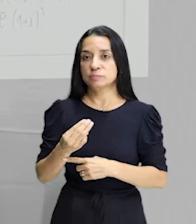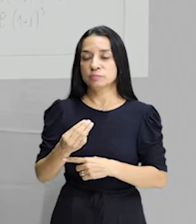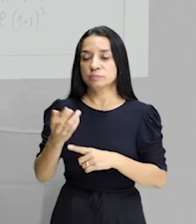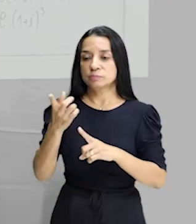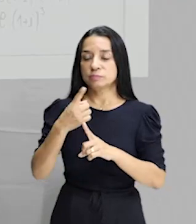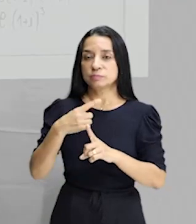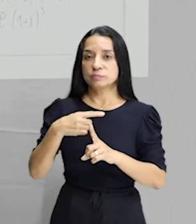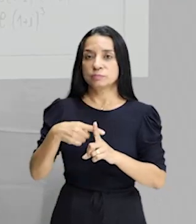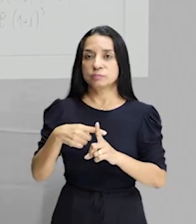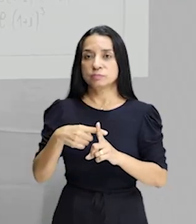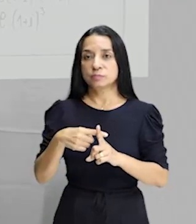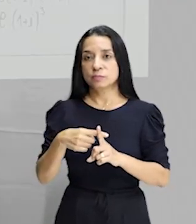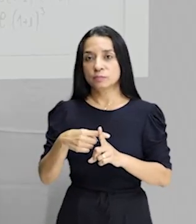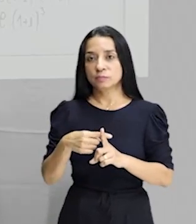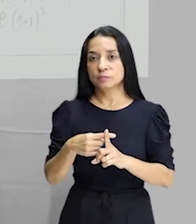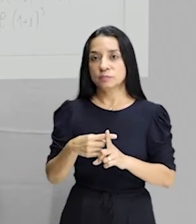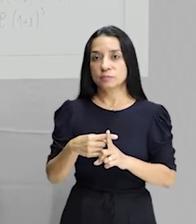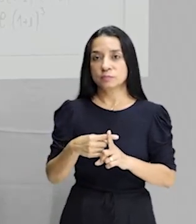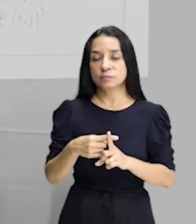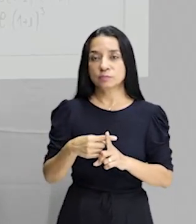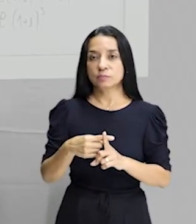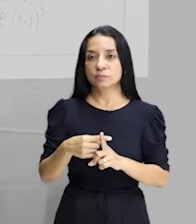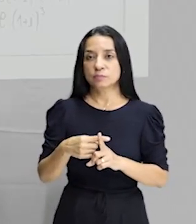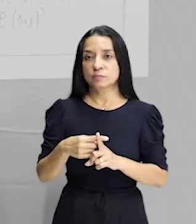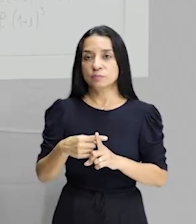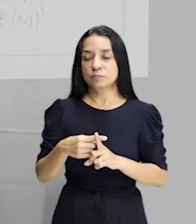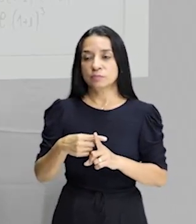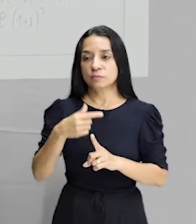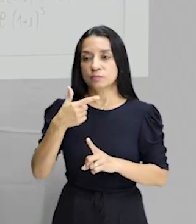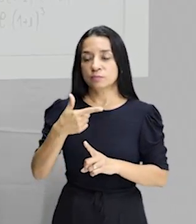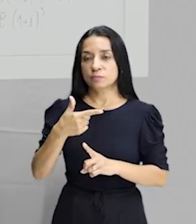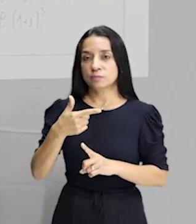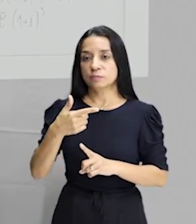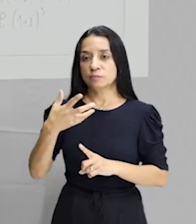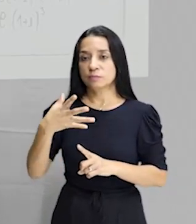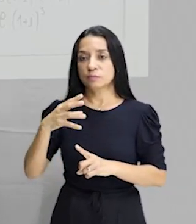mas é 2400